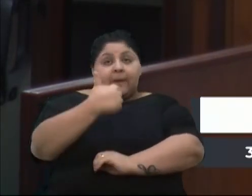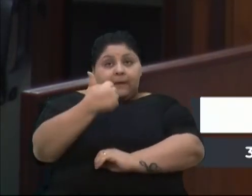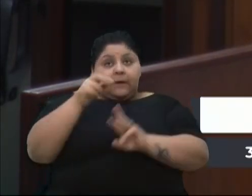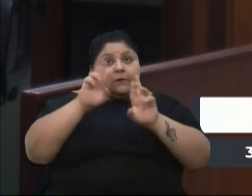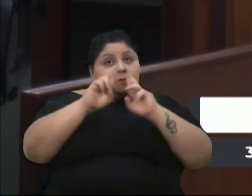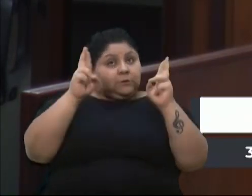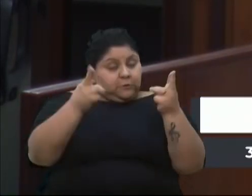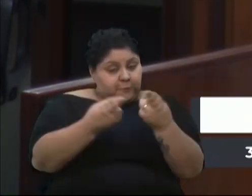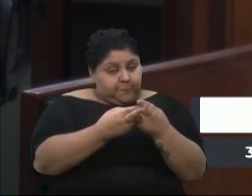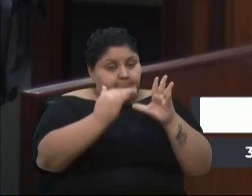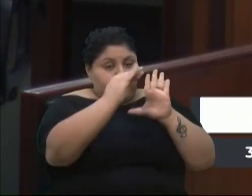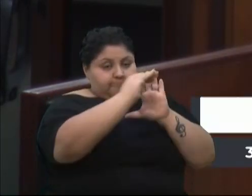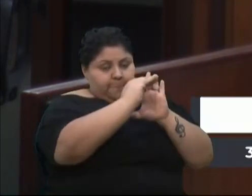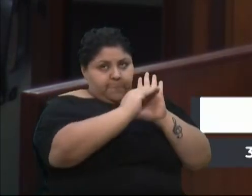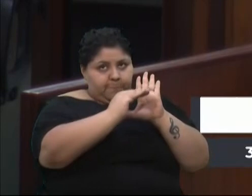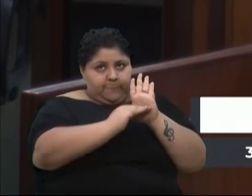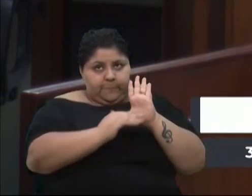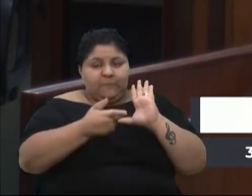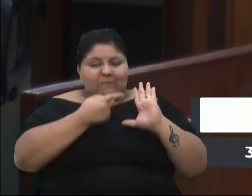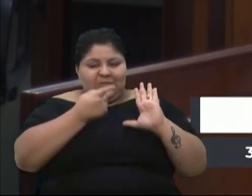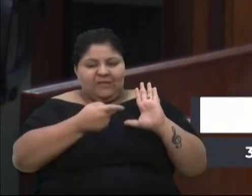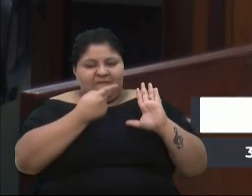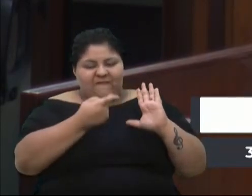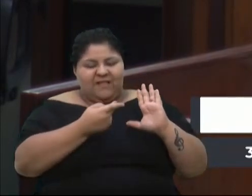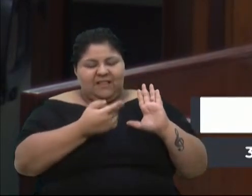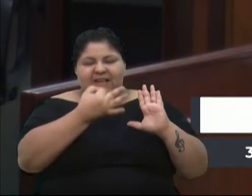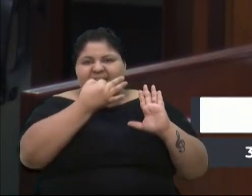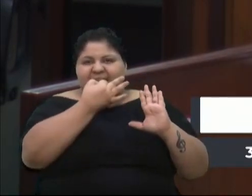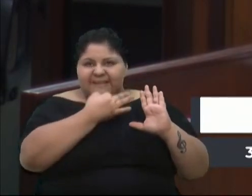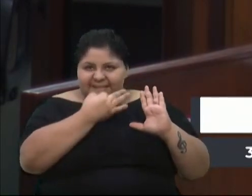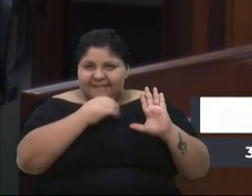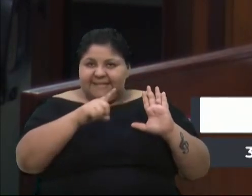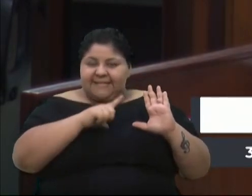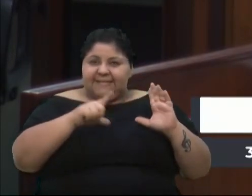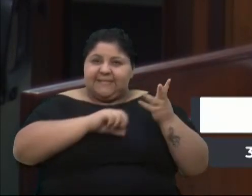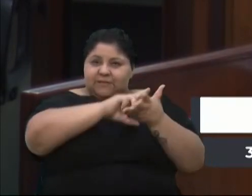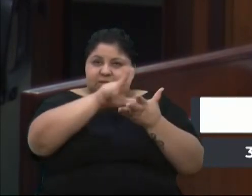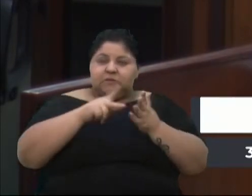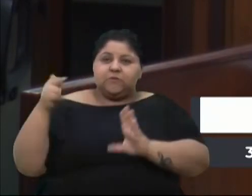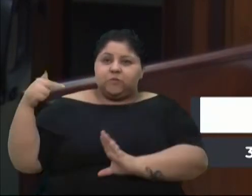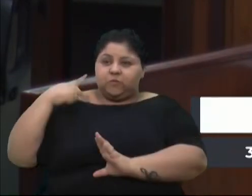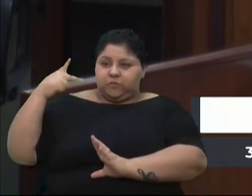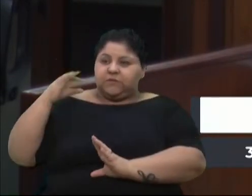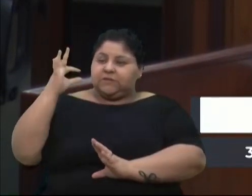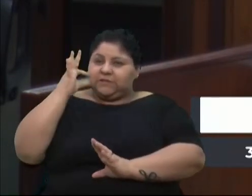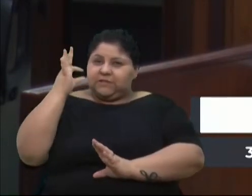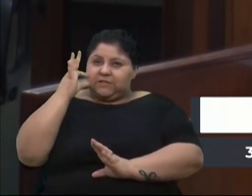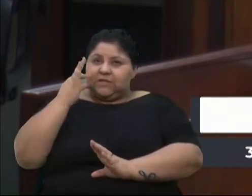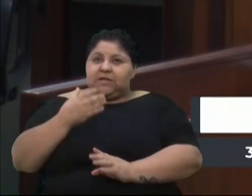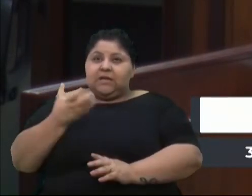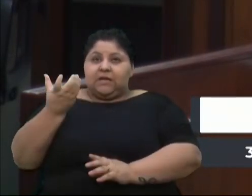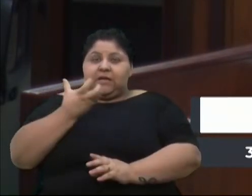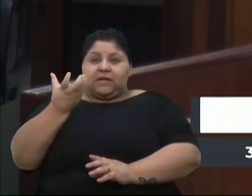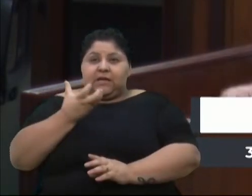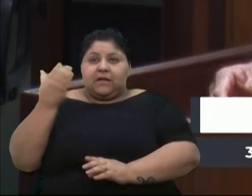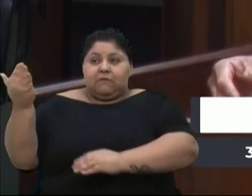do Fala Caxias, teve vários vereadores presentes, até quero deixar um convite para os